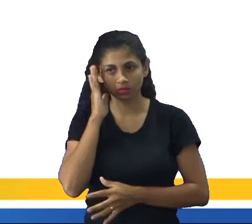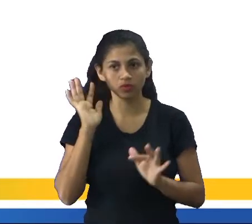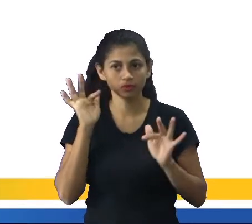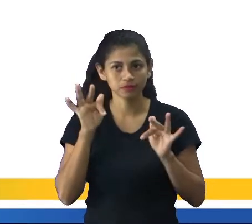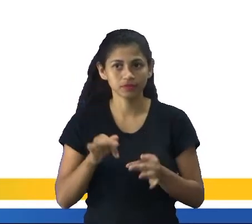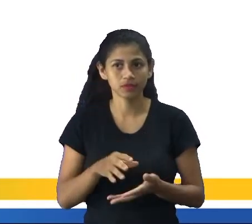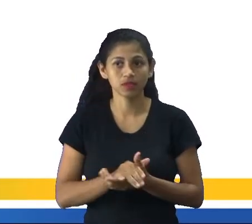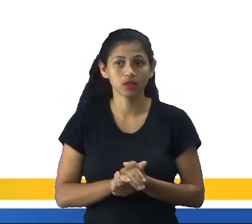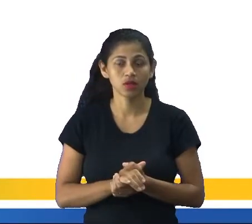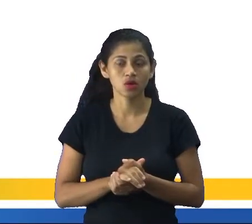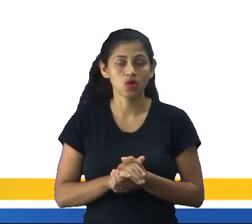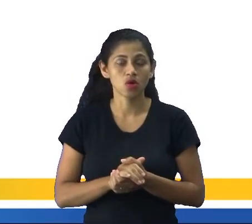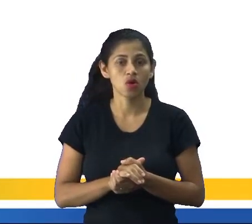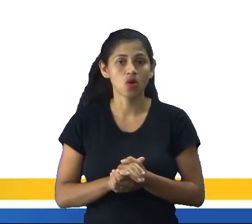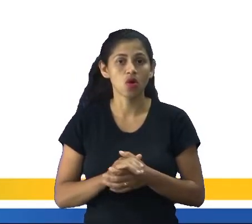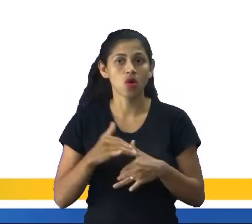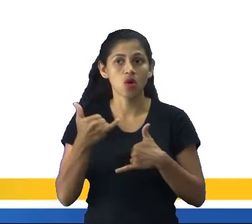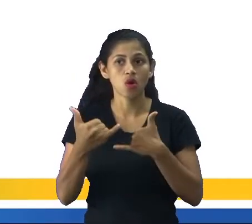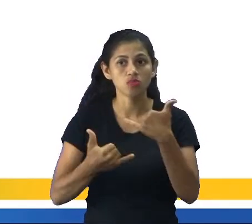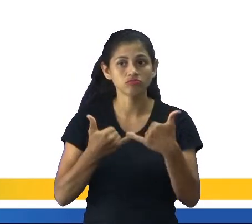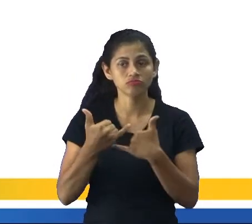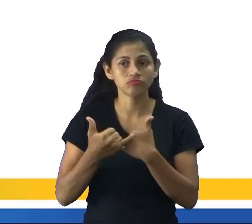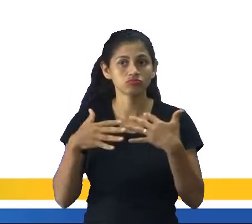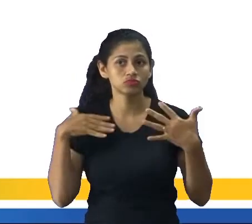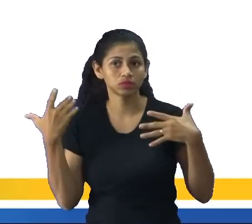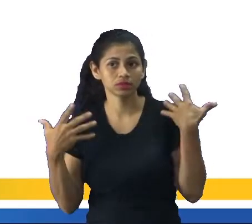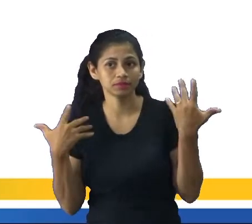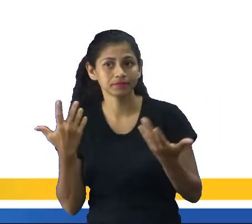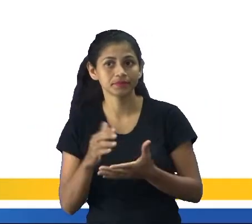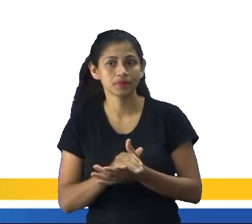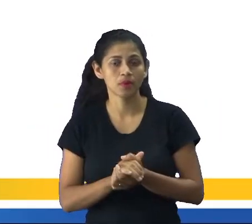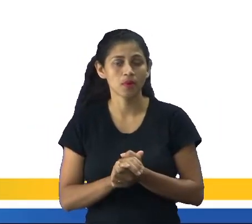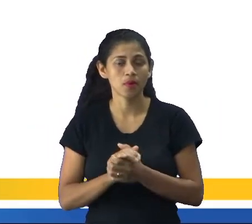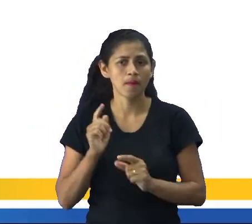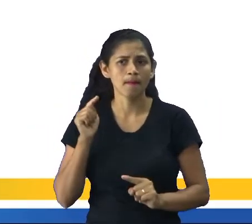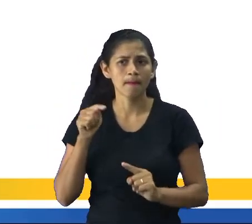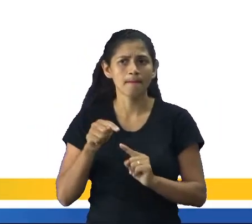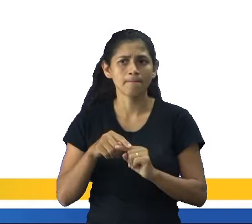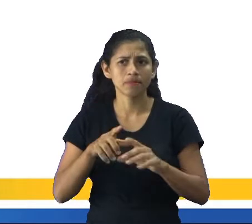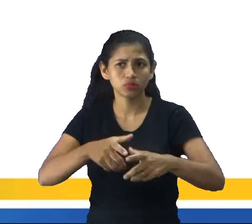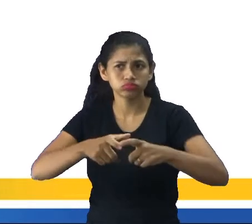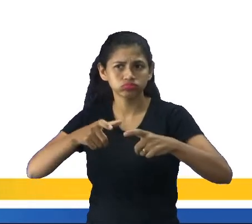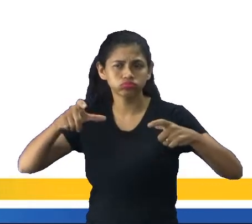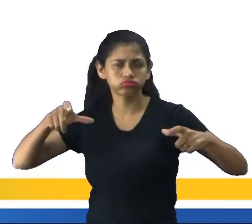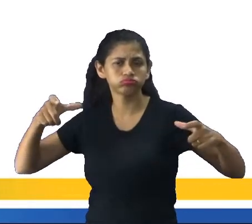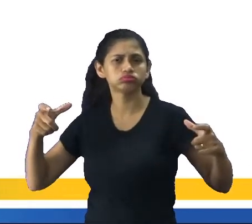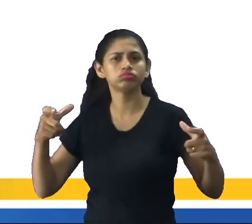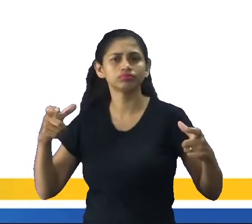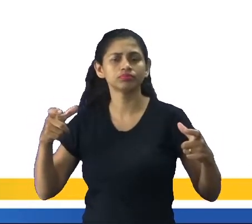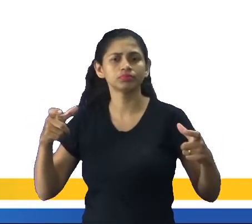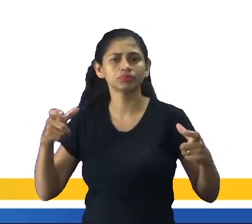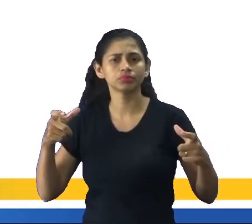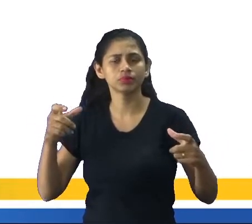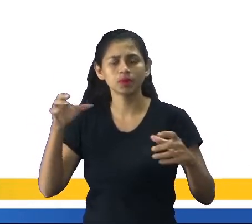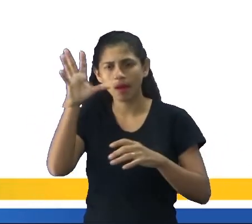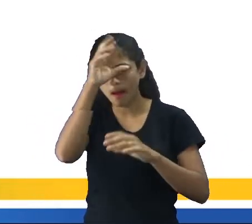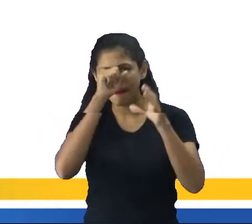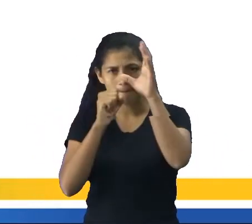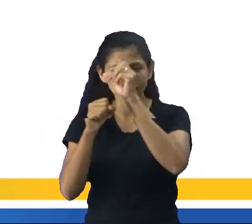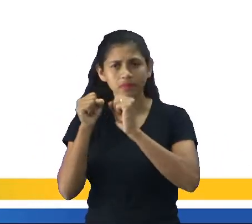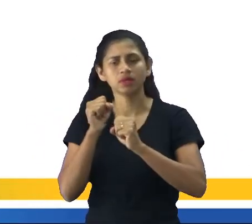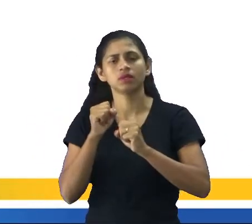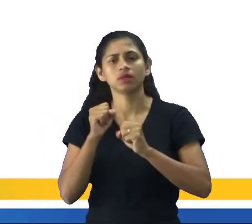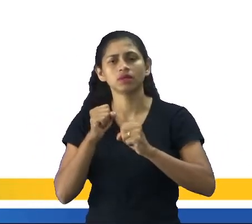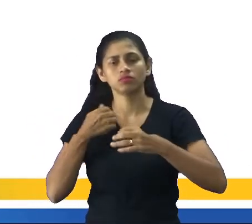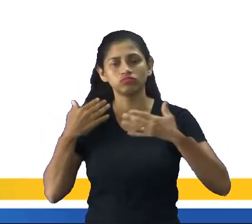os jogos como lazer seria o quê? Os jogos e brincadeiras permitem uma gama de conhecimentos e aprendizados, tanto